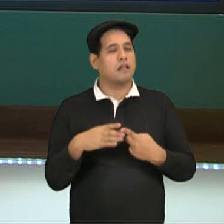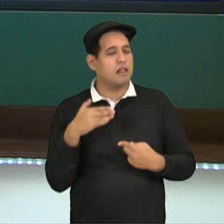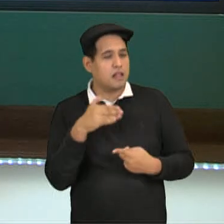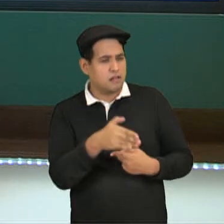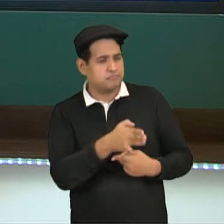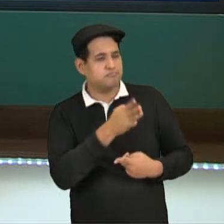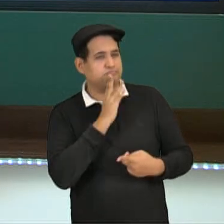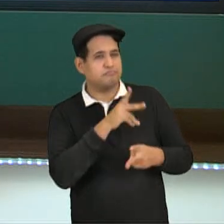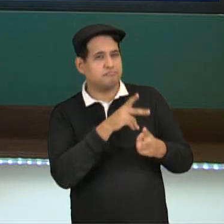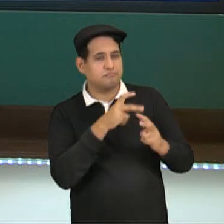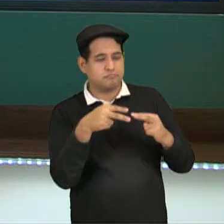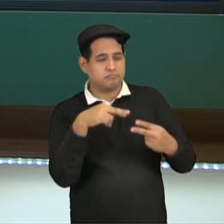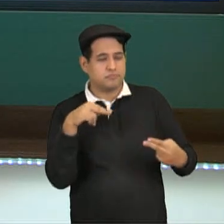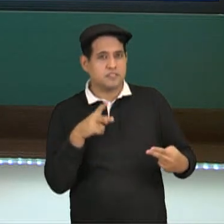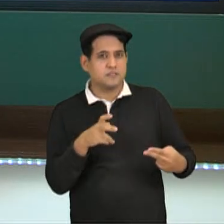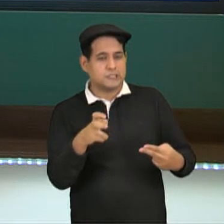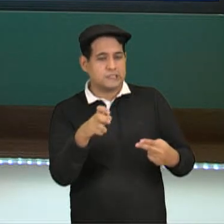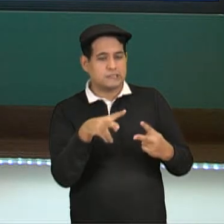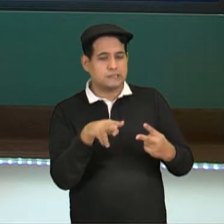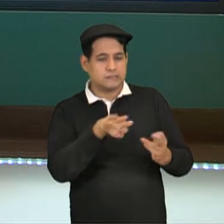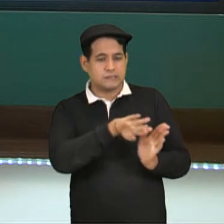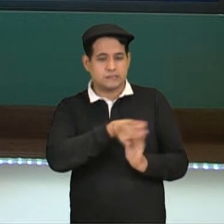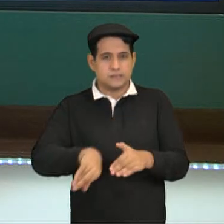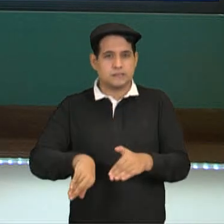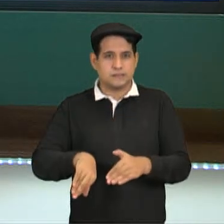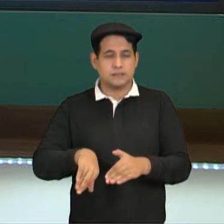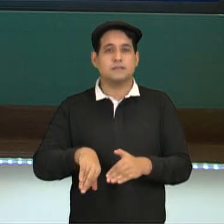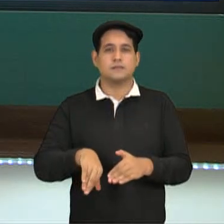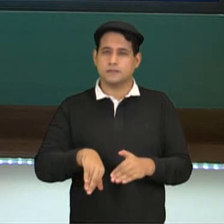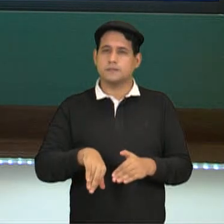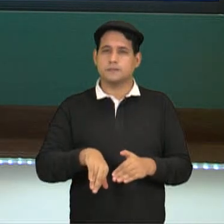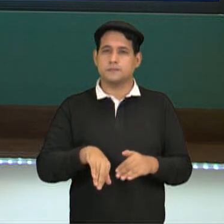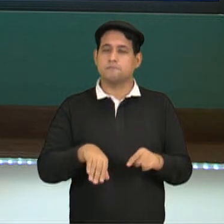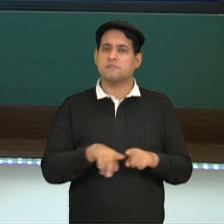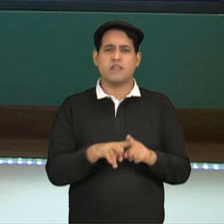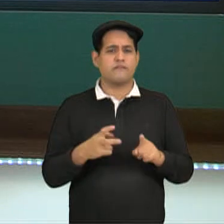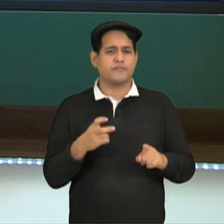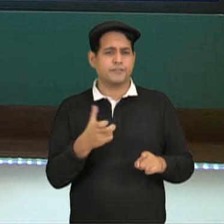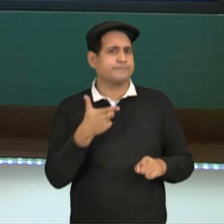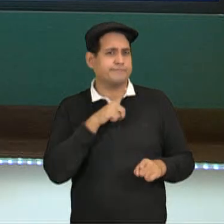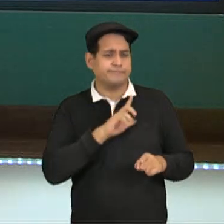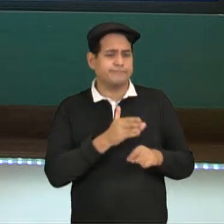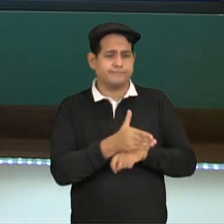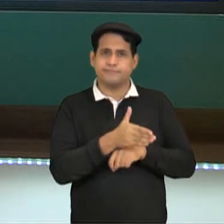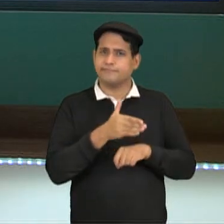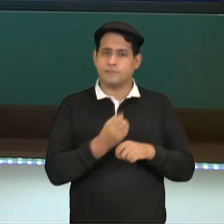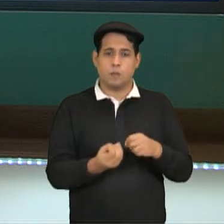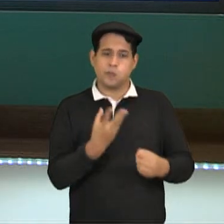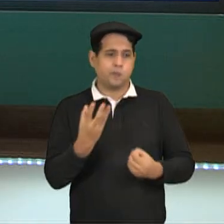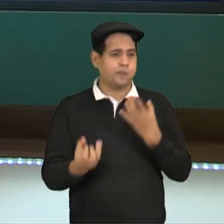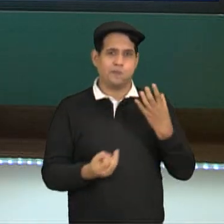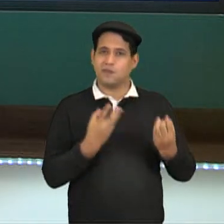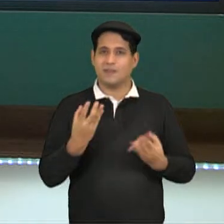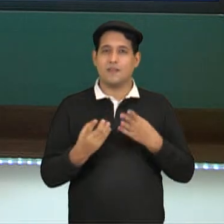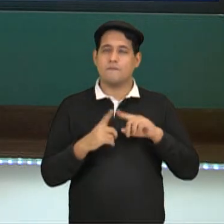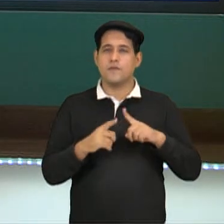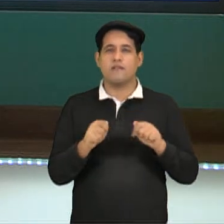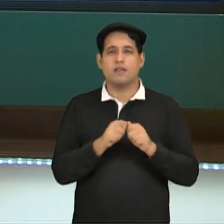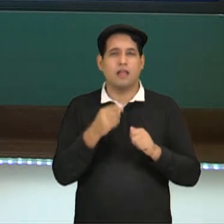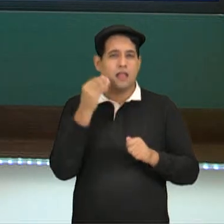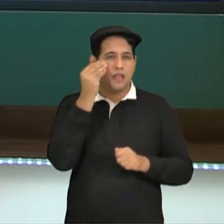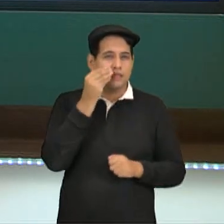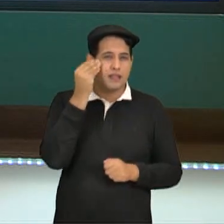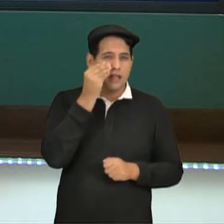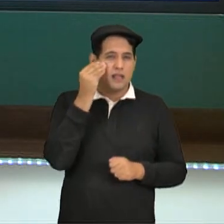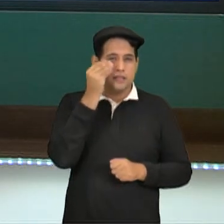já reconhecia o genoma do vírus e cortava o genoma do vírus e o vírus não conseguia mais se reproduzir. Quando elas foram fazer o